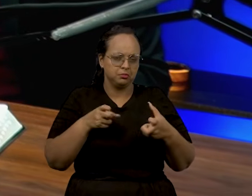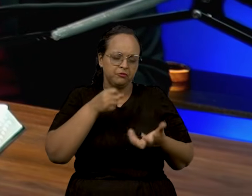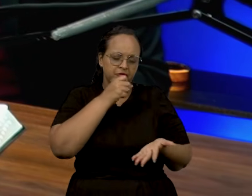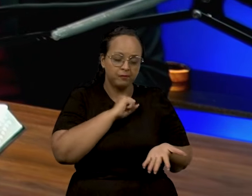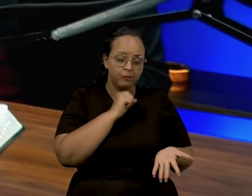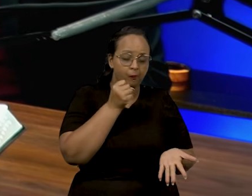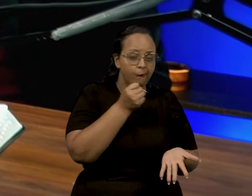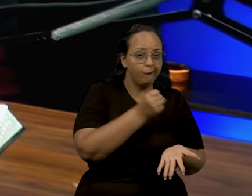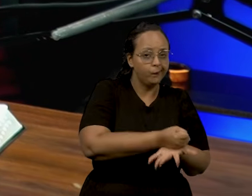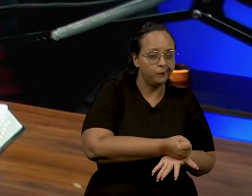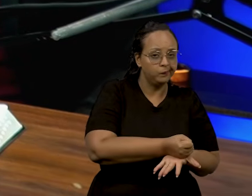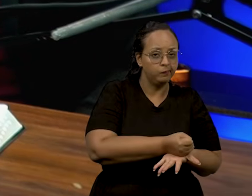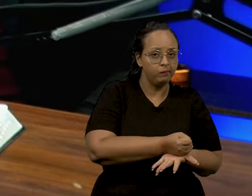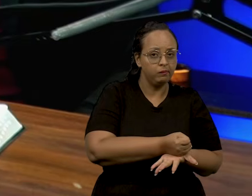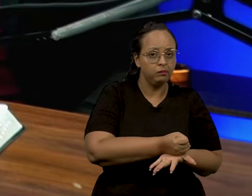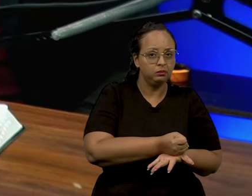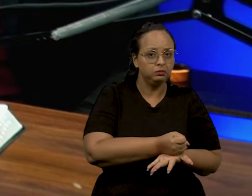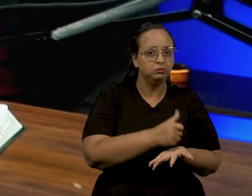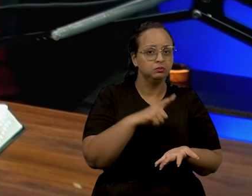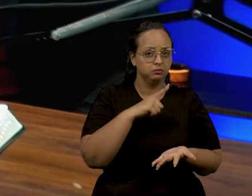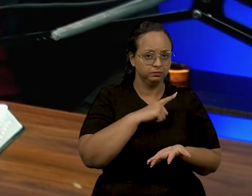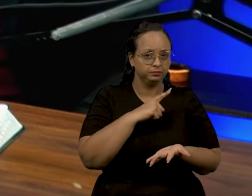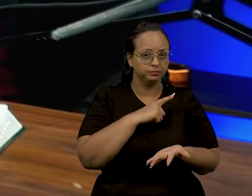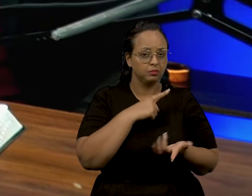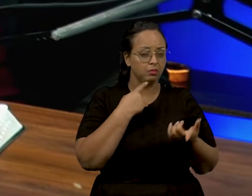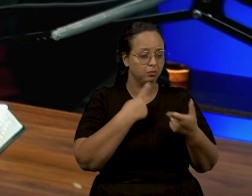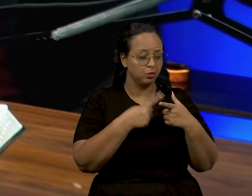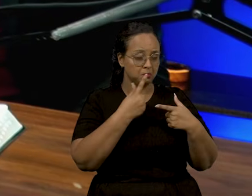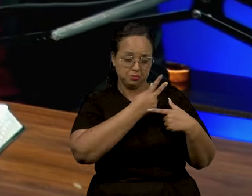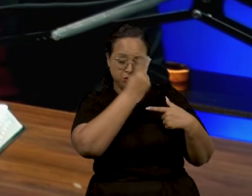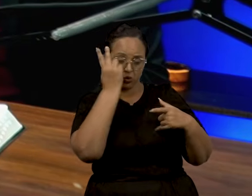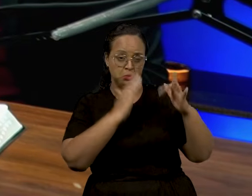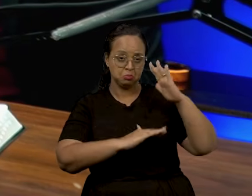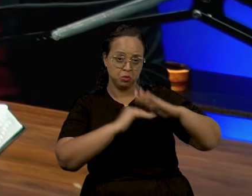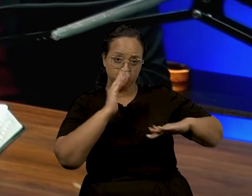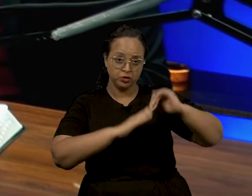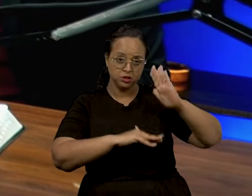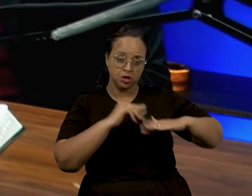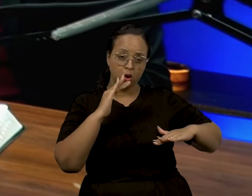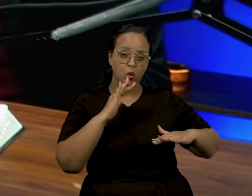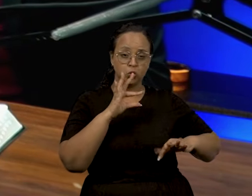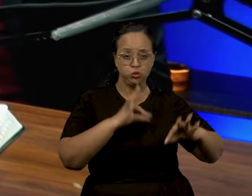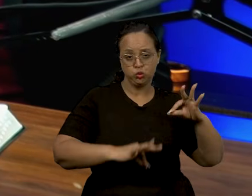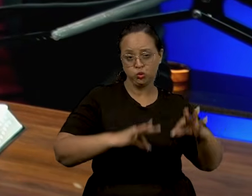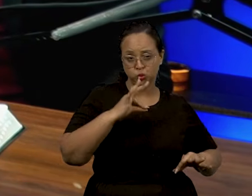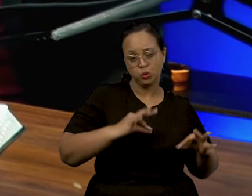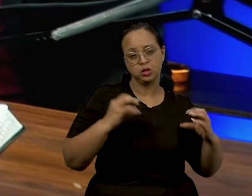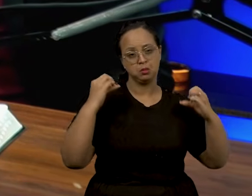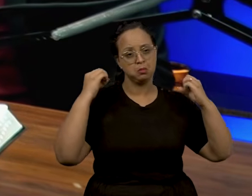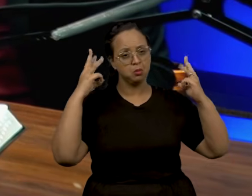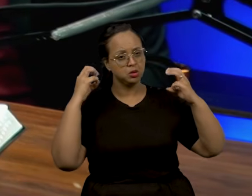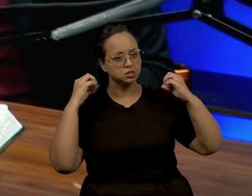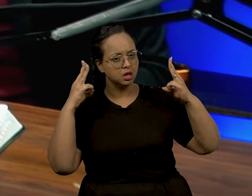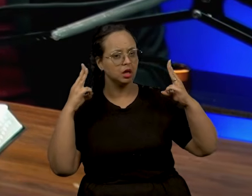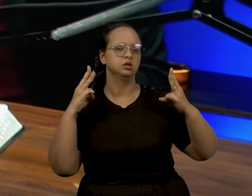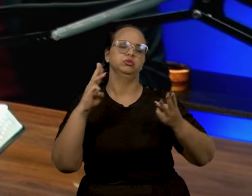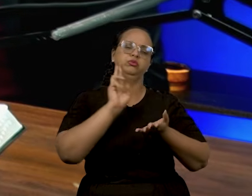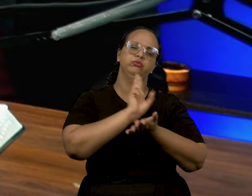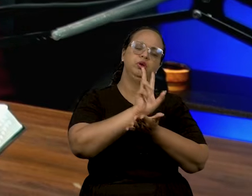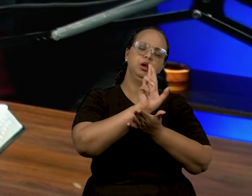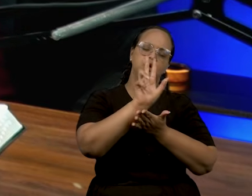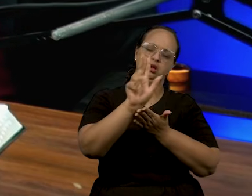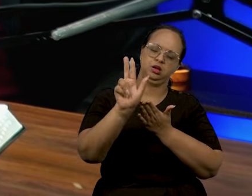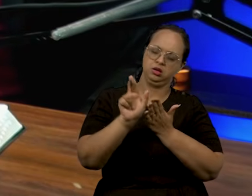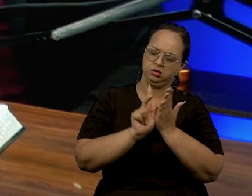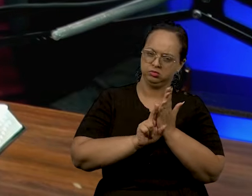foi o caso de Moisés, como foi o caso de vários juízes no período dos juízes, também no período dos reis,